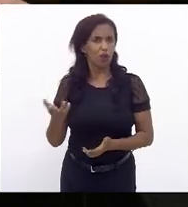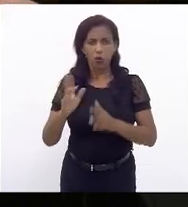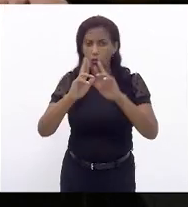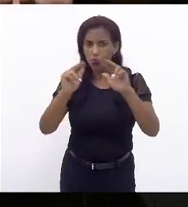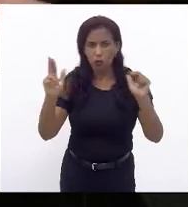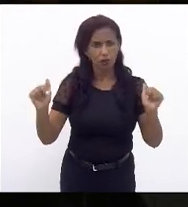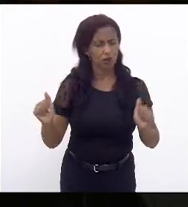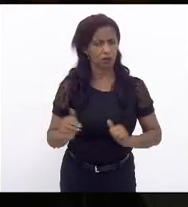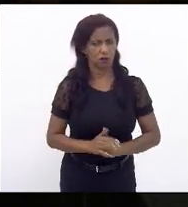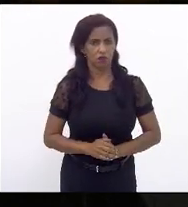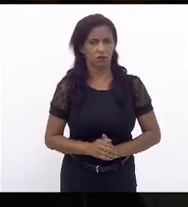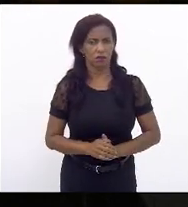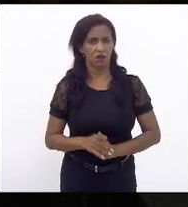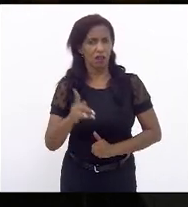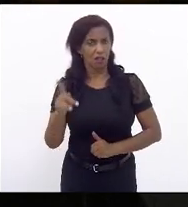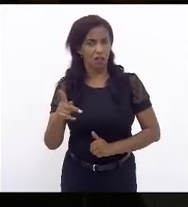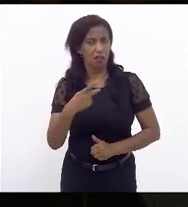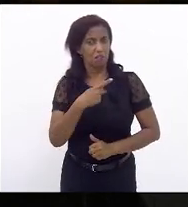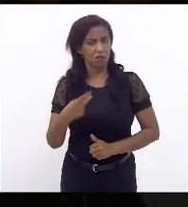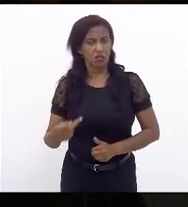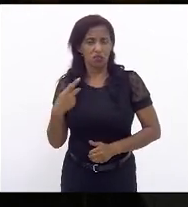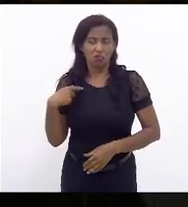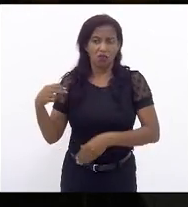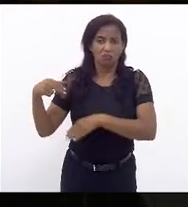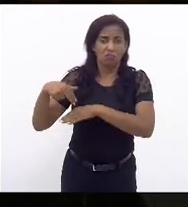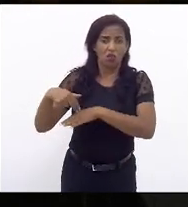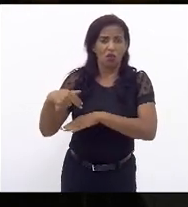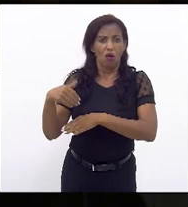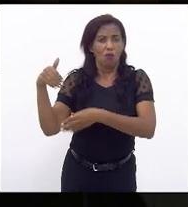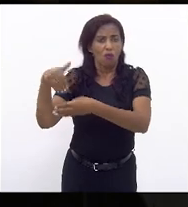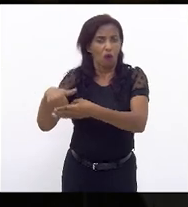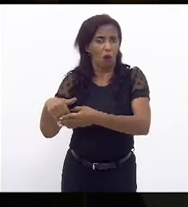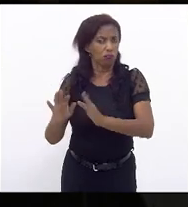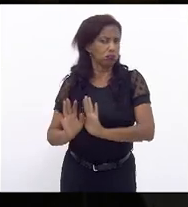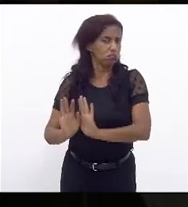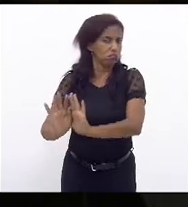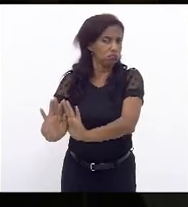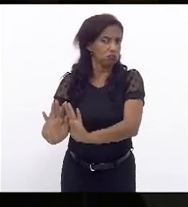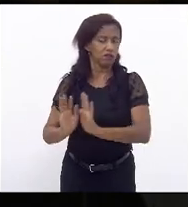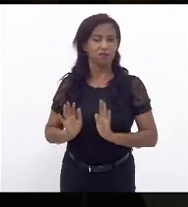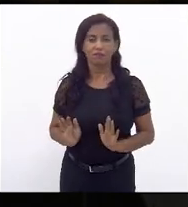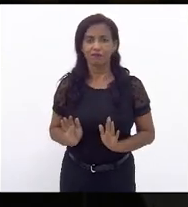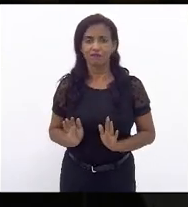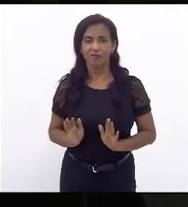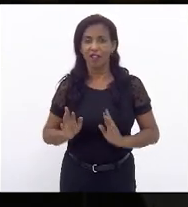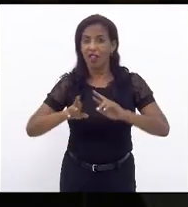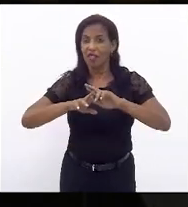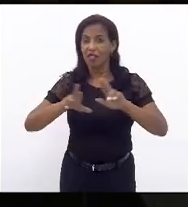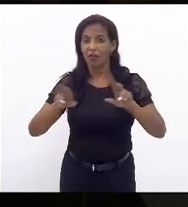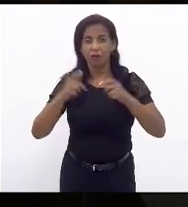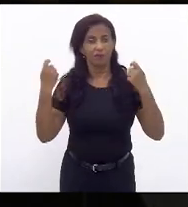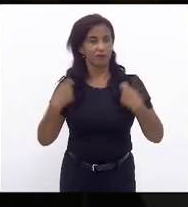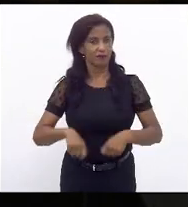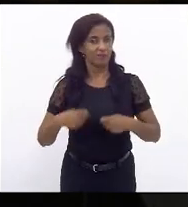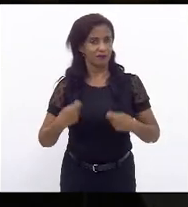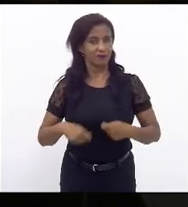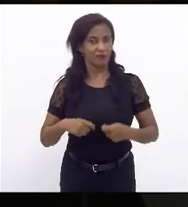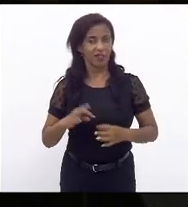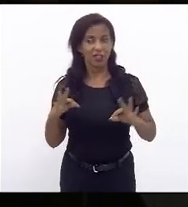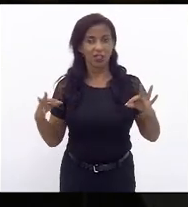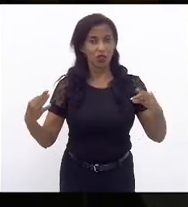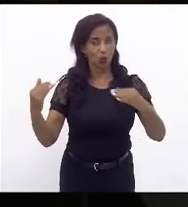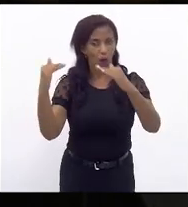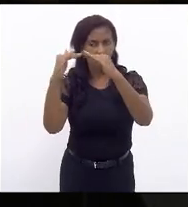alguma, ele presidiu, fez o voto dele, PT saudações. Agora, não há necessidade que